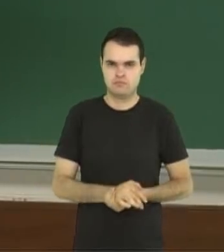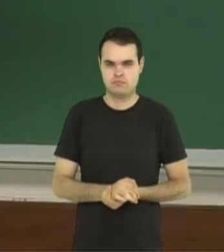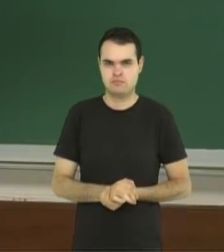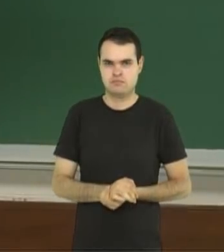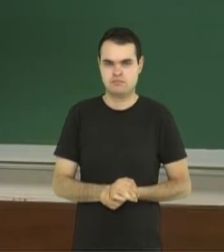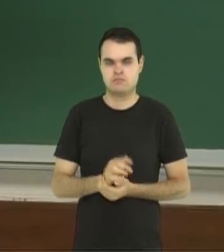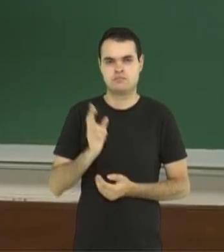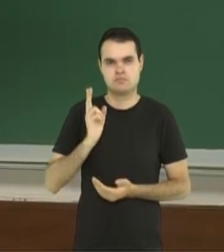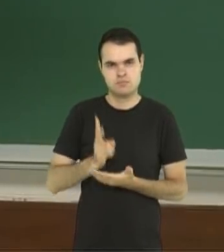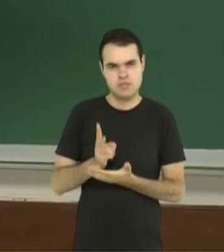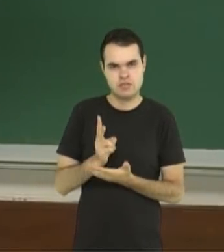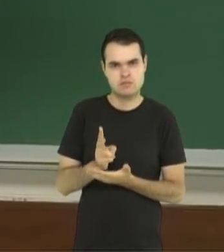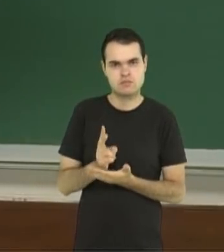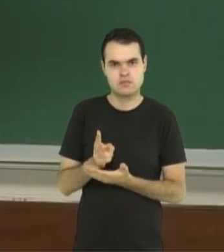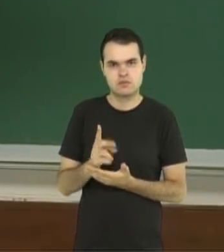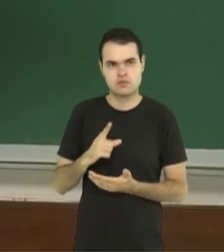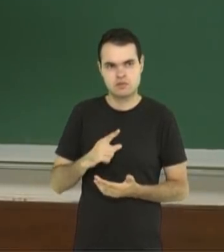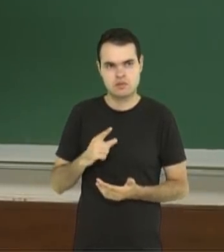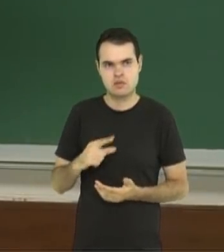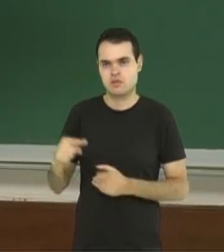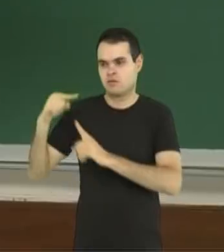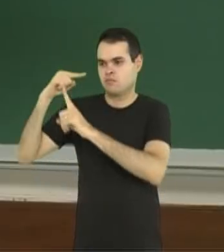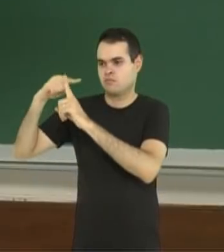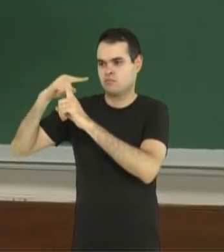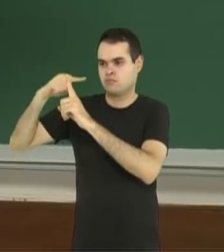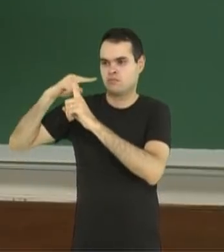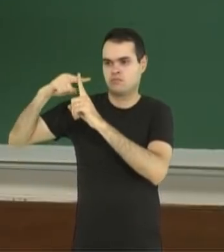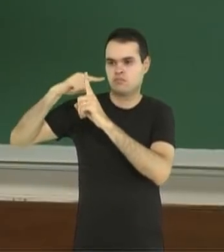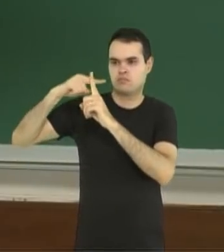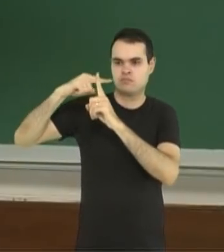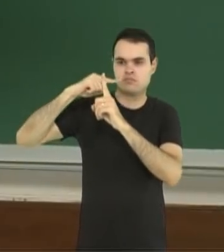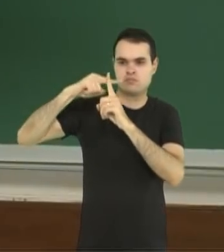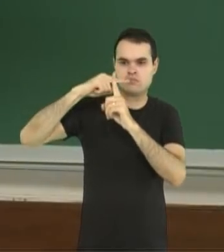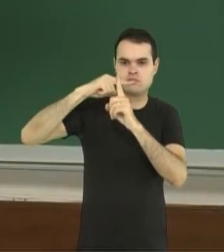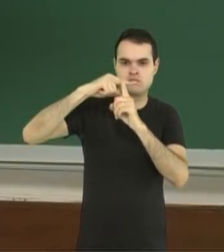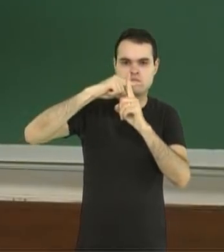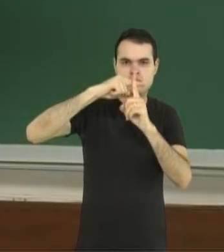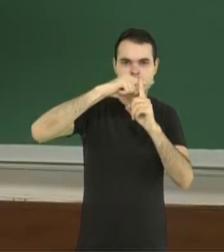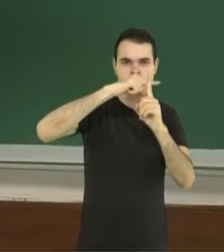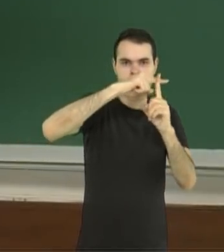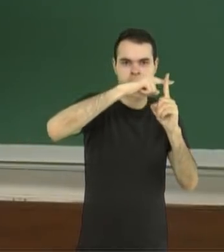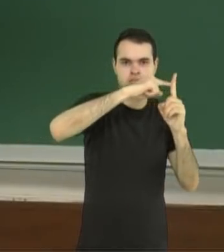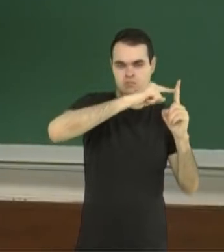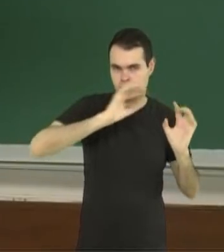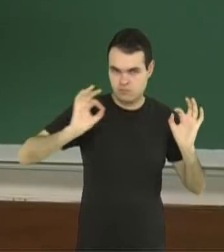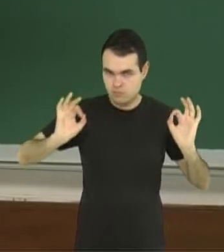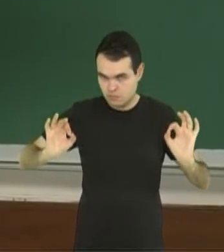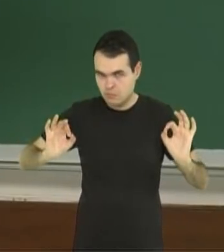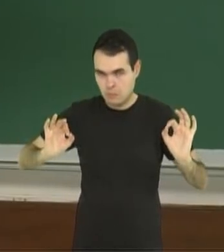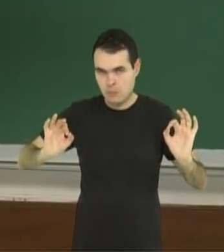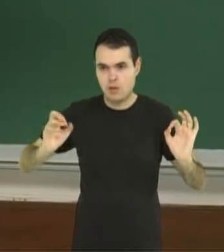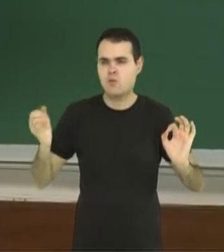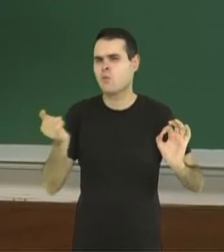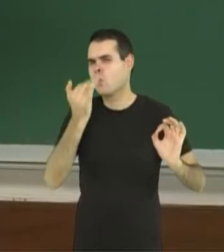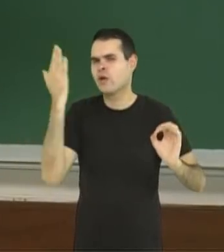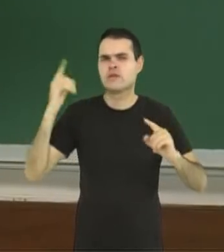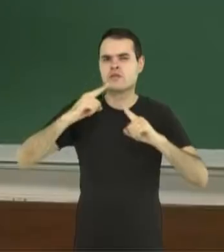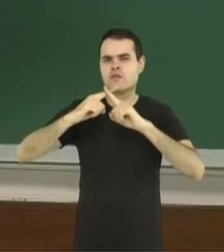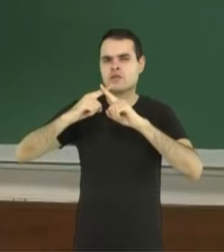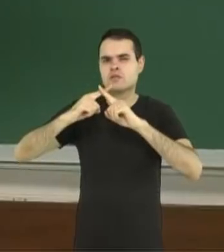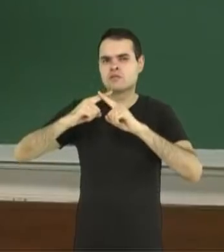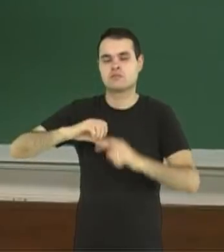ó. Estou adicionando esses fatores, ó. Estou adicionando eles, né? E quantas vezes que eu estou